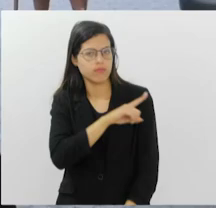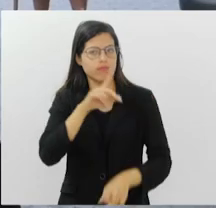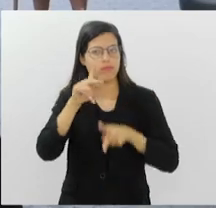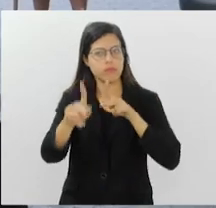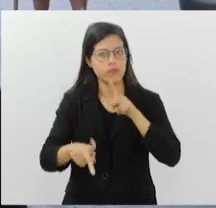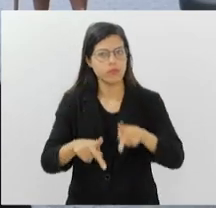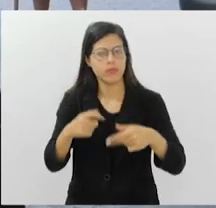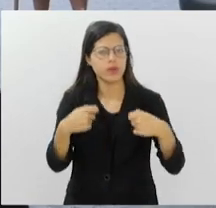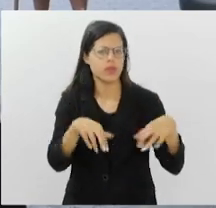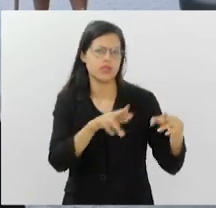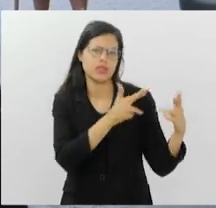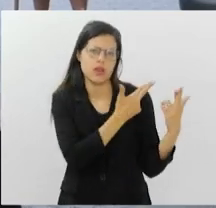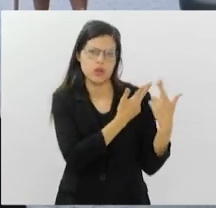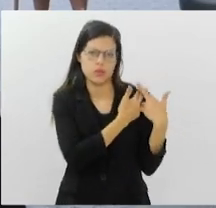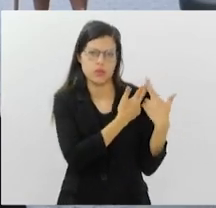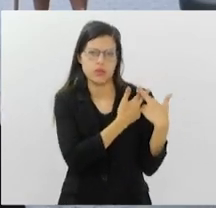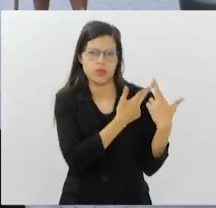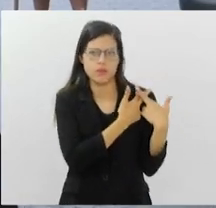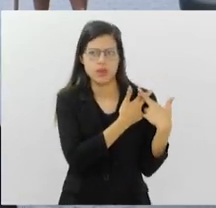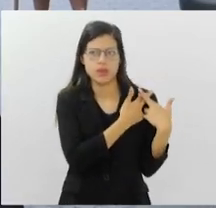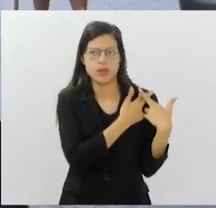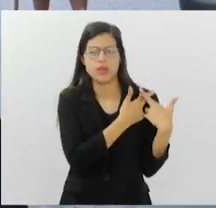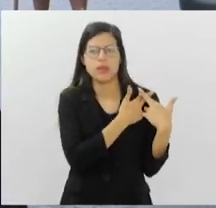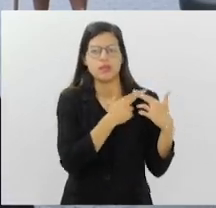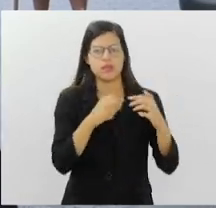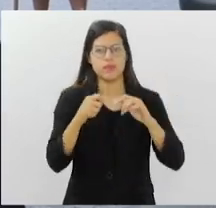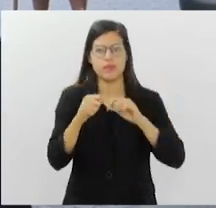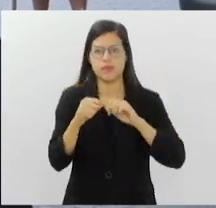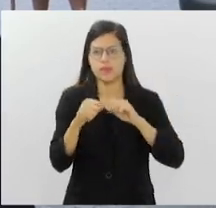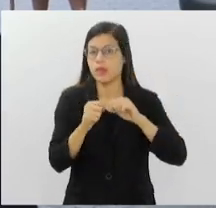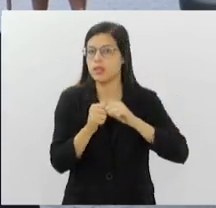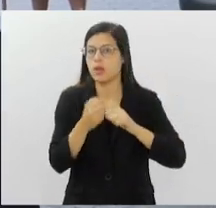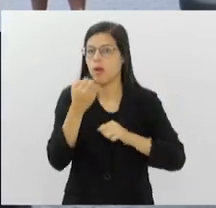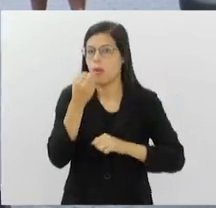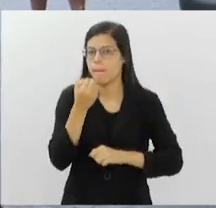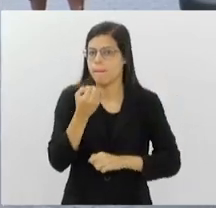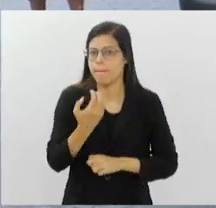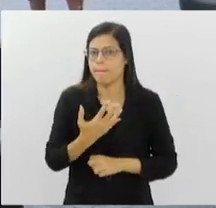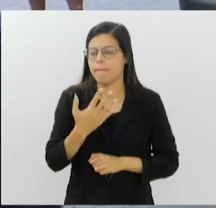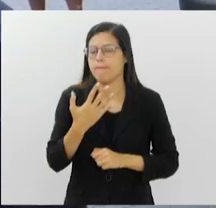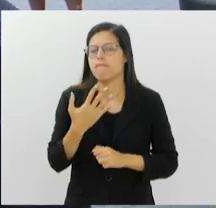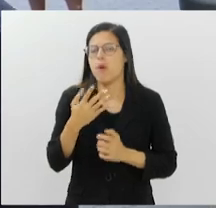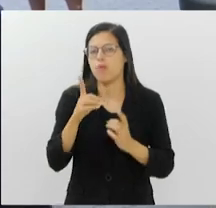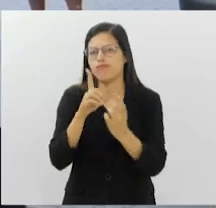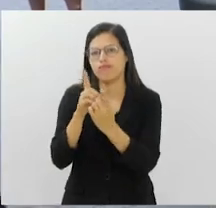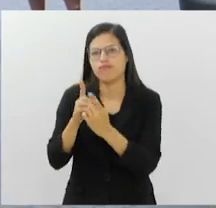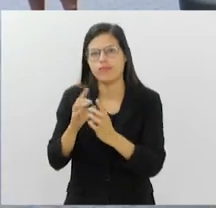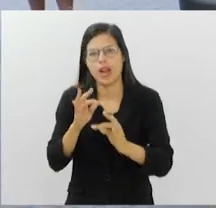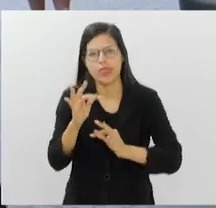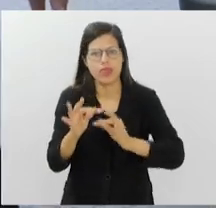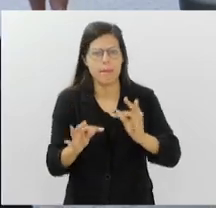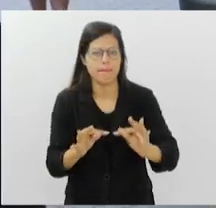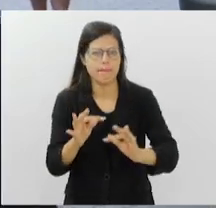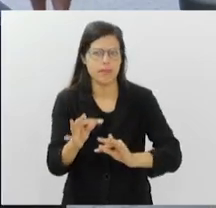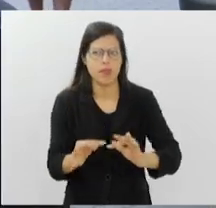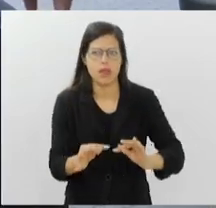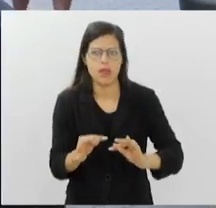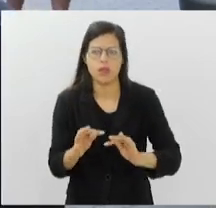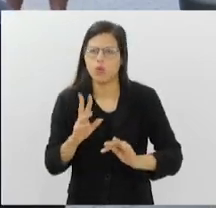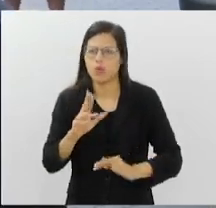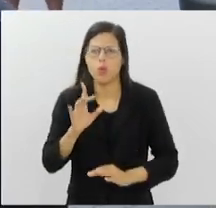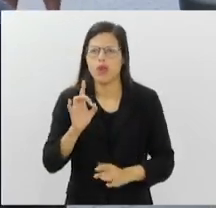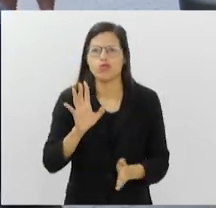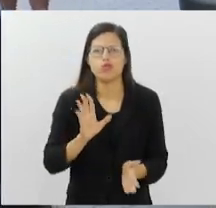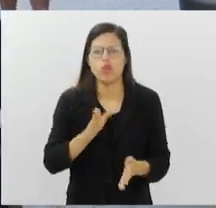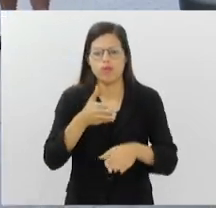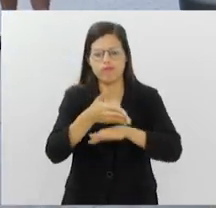que ter a responsabilidade de fazer um bom pré-natal. Porque também não basta você ir no posto de